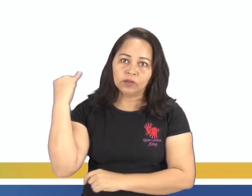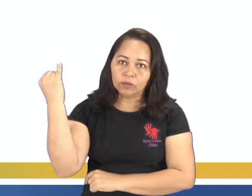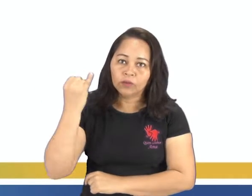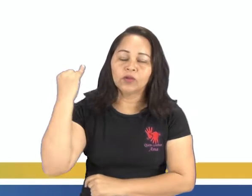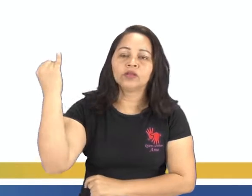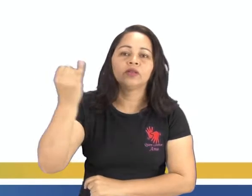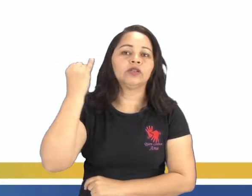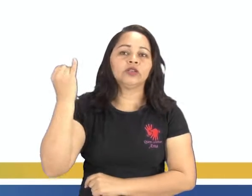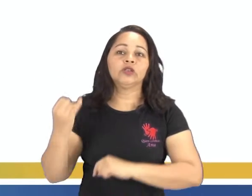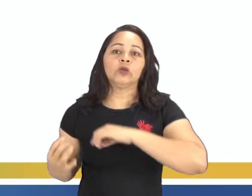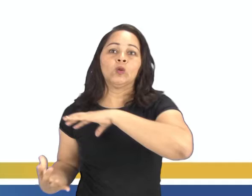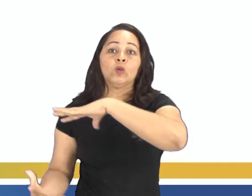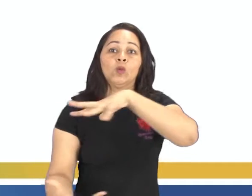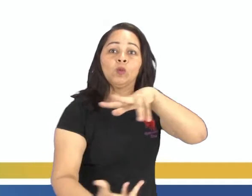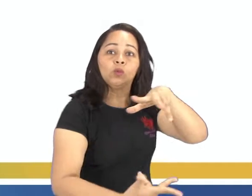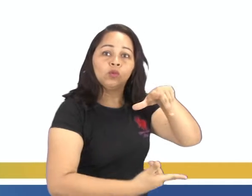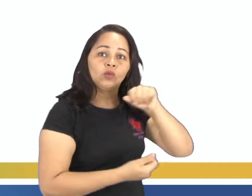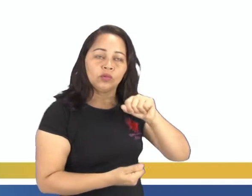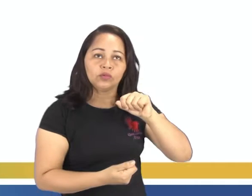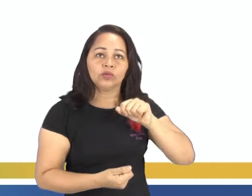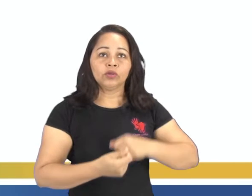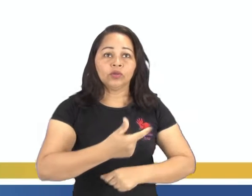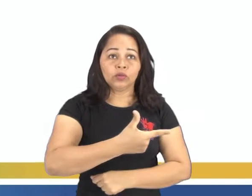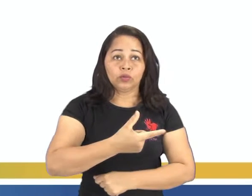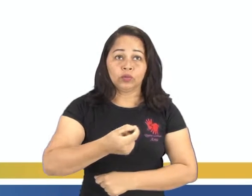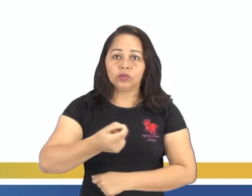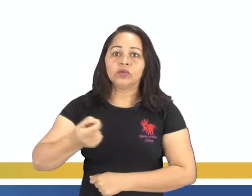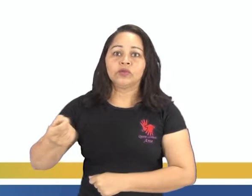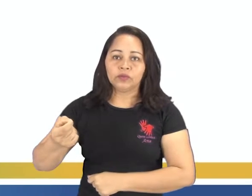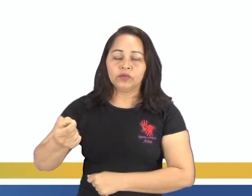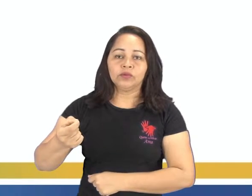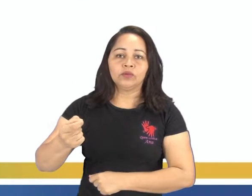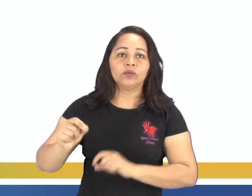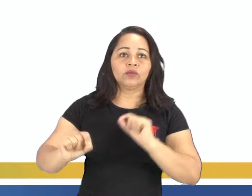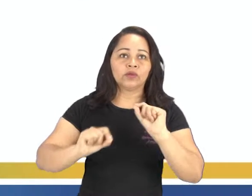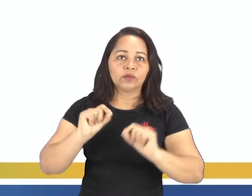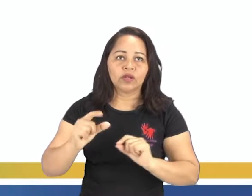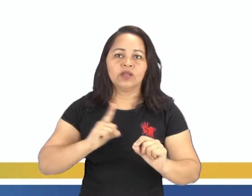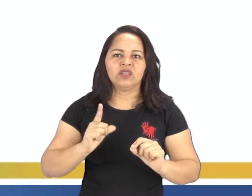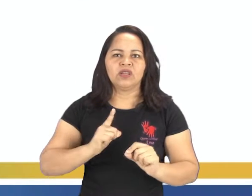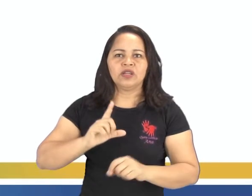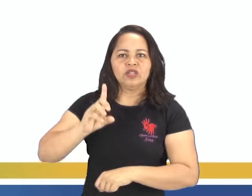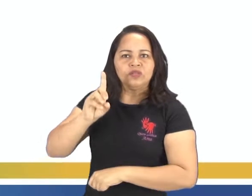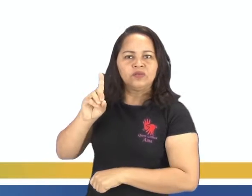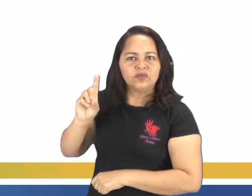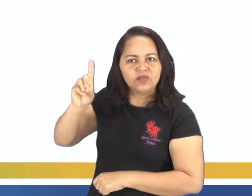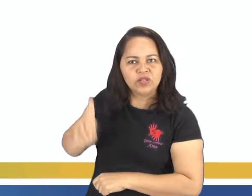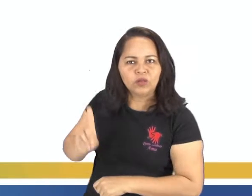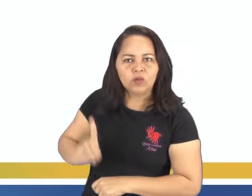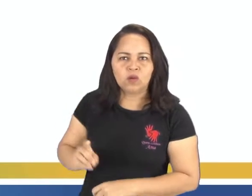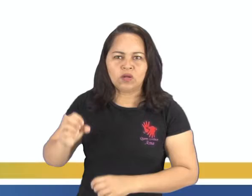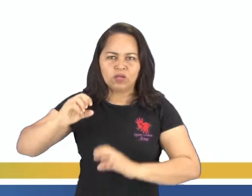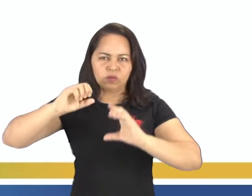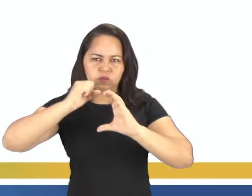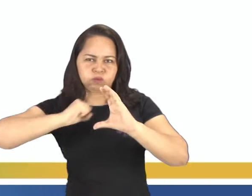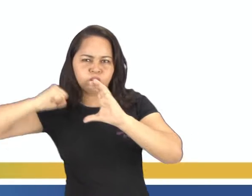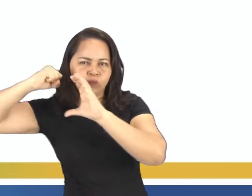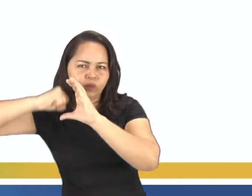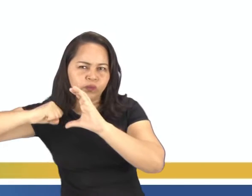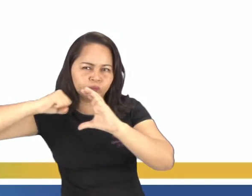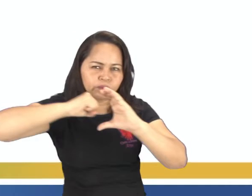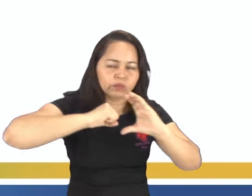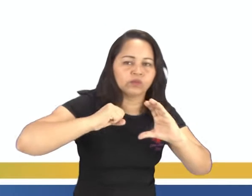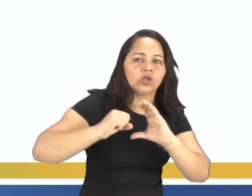mundo, principalmente depois dos anos 2000, com uma safra de diretores e atores excelentes,